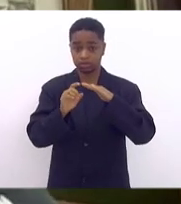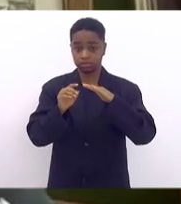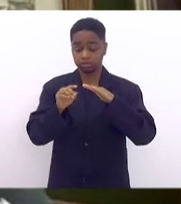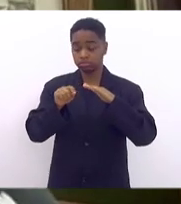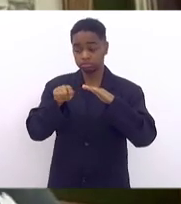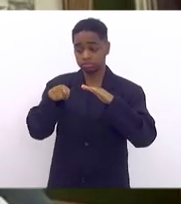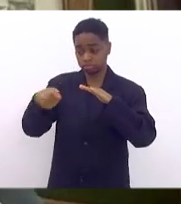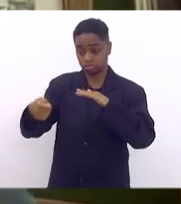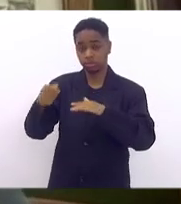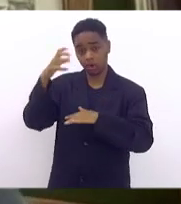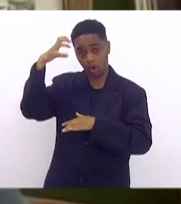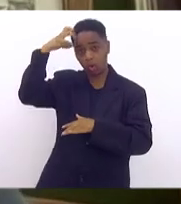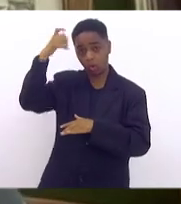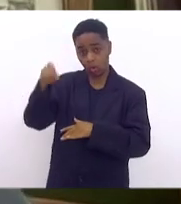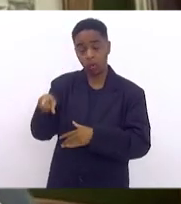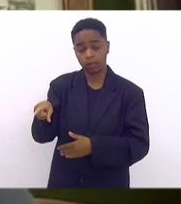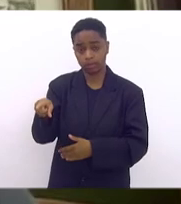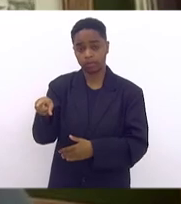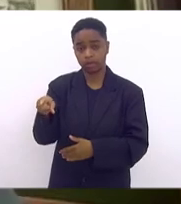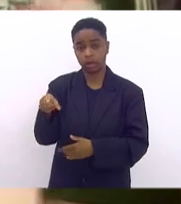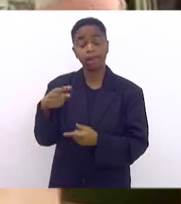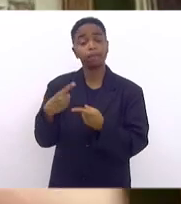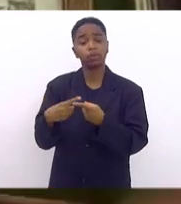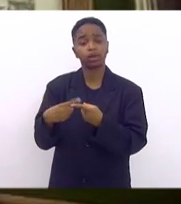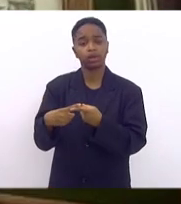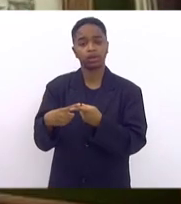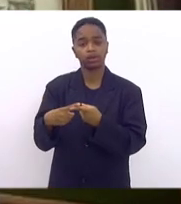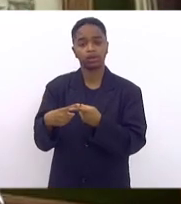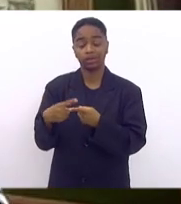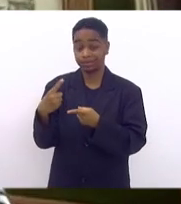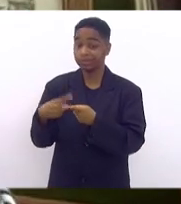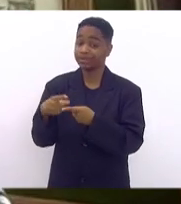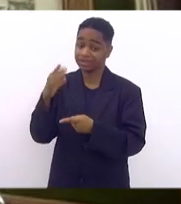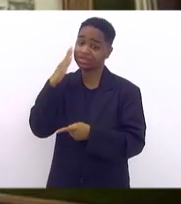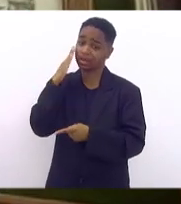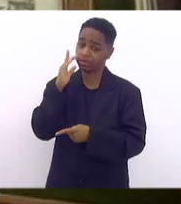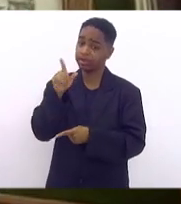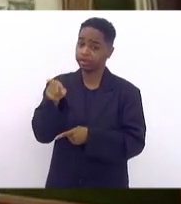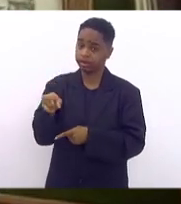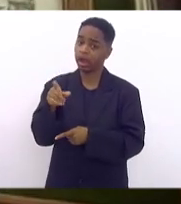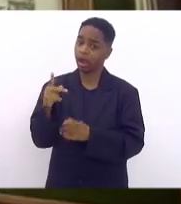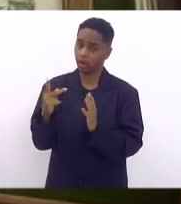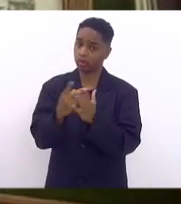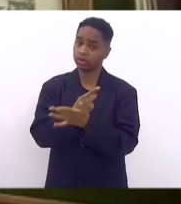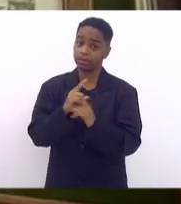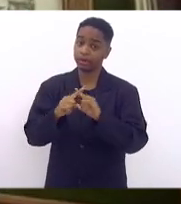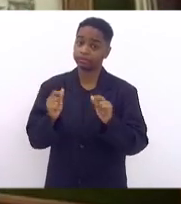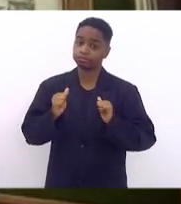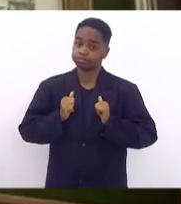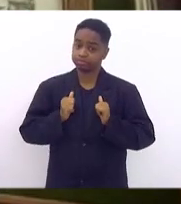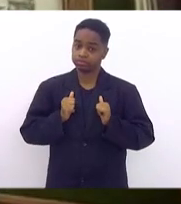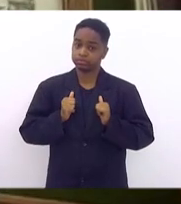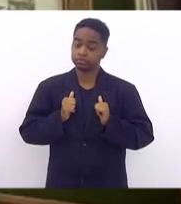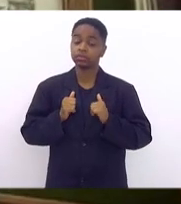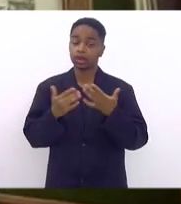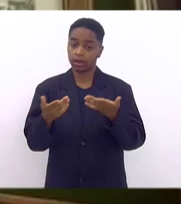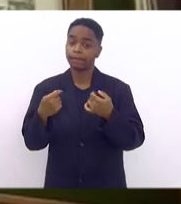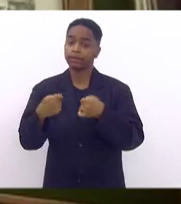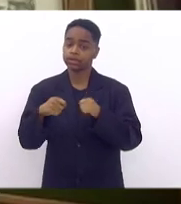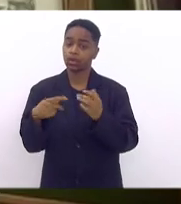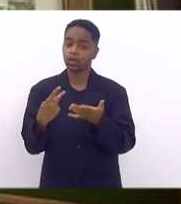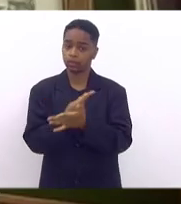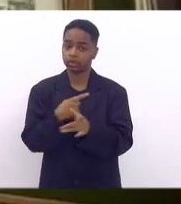eles entraram no dolo eventual. Né? Por quê? Porque eles sabiam que aquilo poderia acontecer e não fizeram nada. Isso precisa acontecer